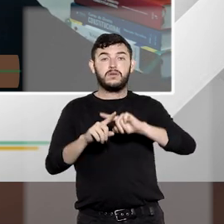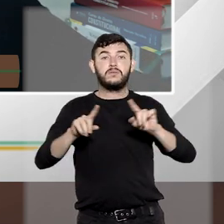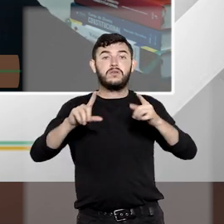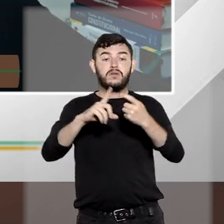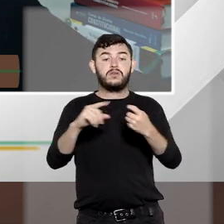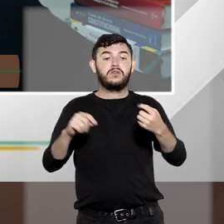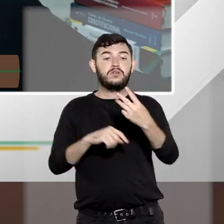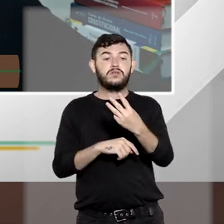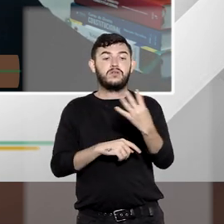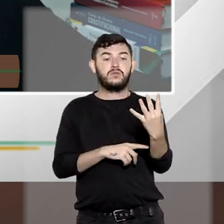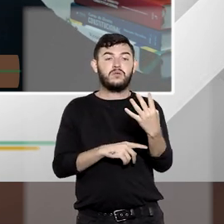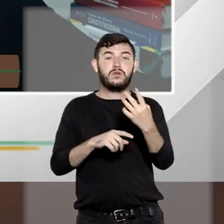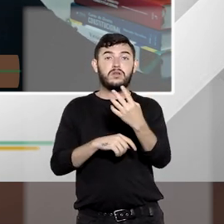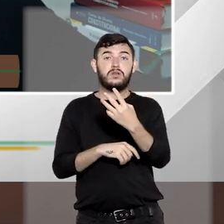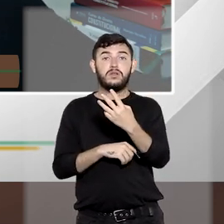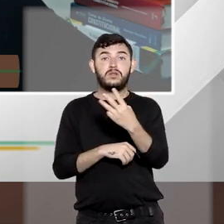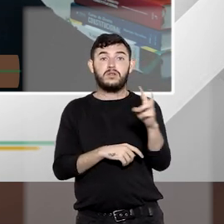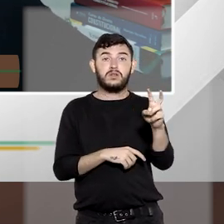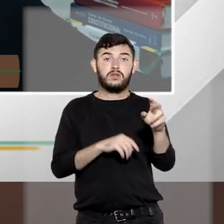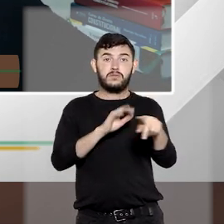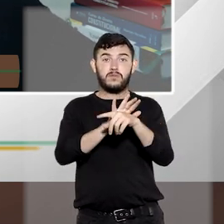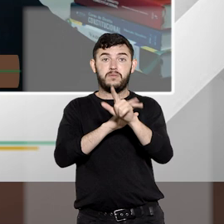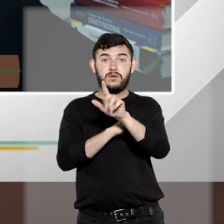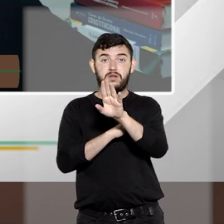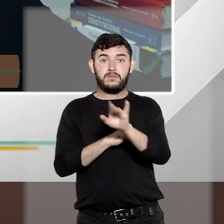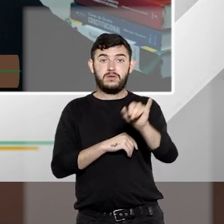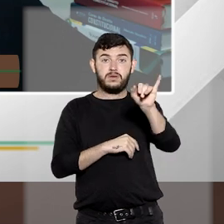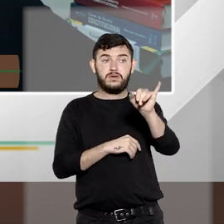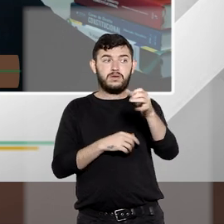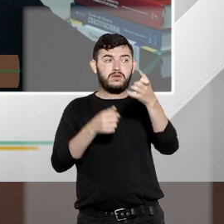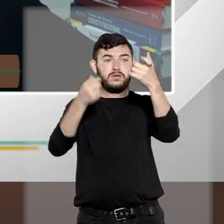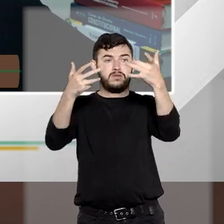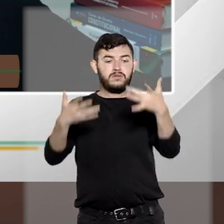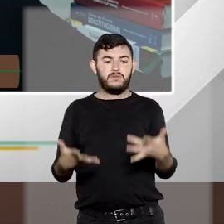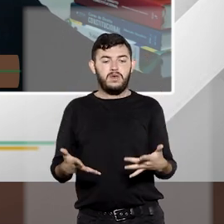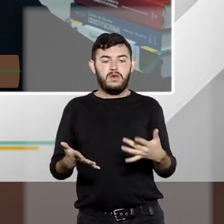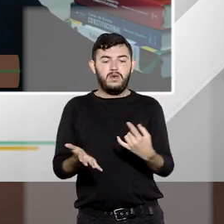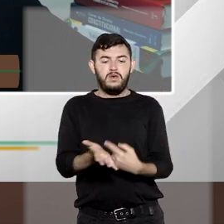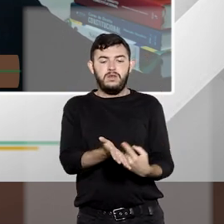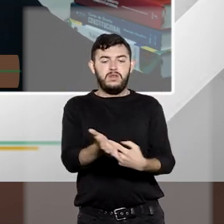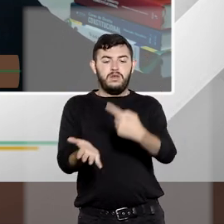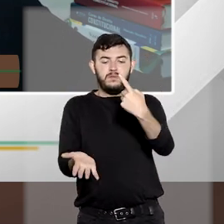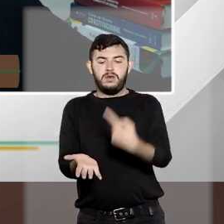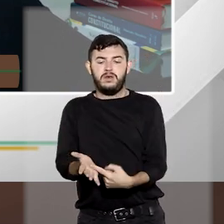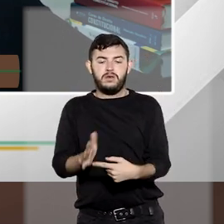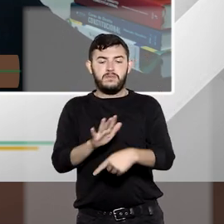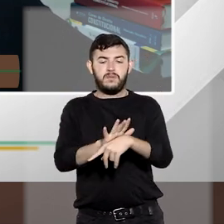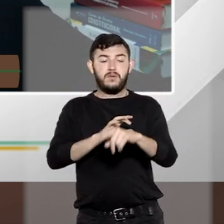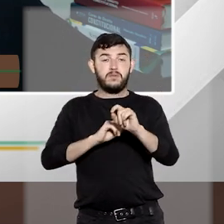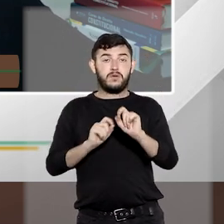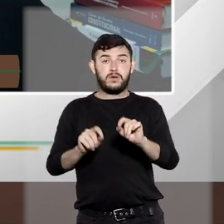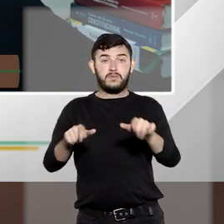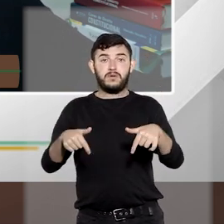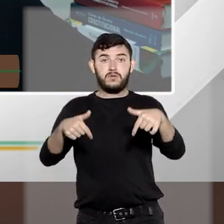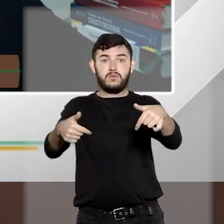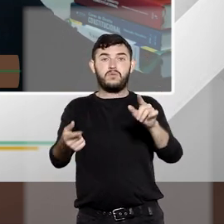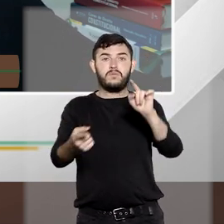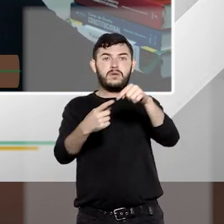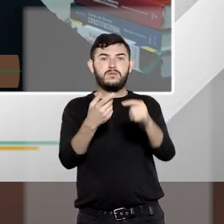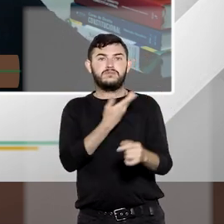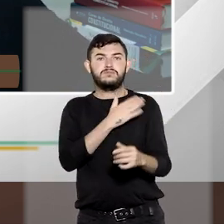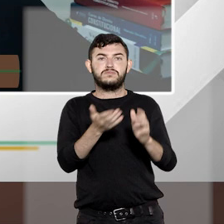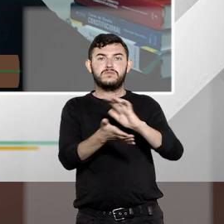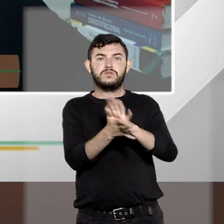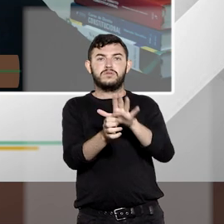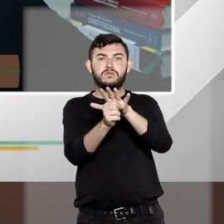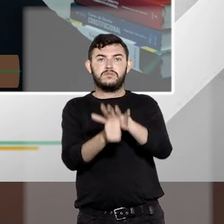e 35 ali da LBI, eles visam justamente estabelecer ali o combate a toda e qualquer forma de discriminação em relação à pessoa com deficiência,